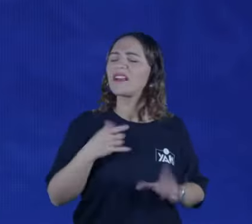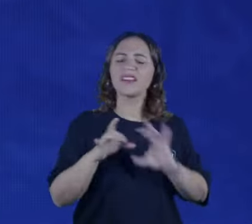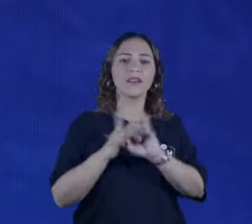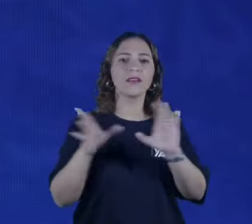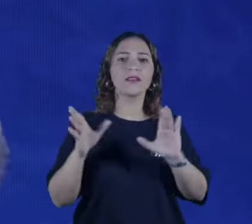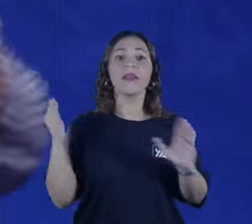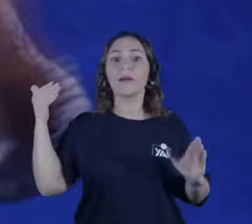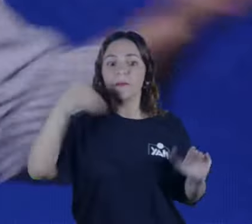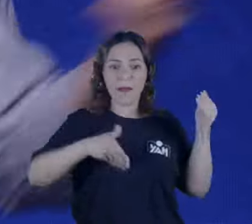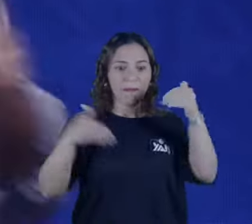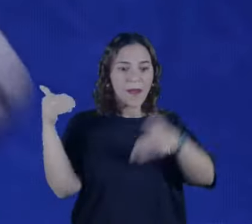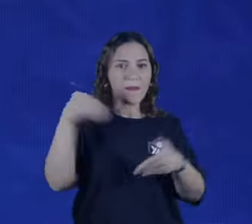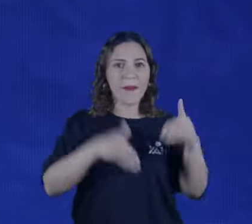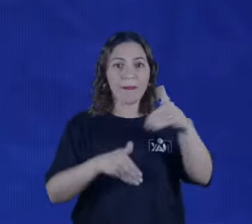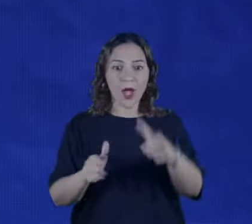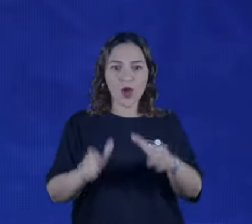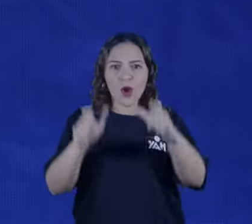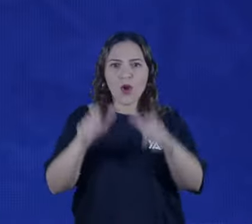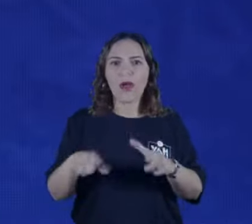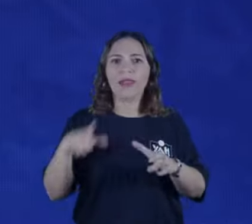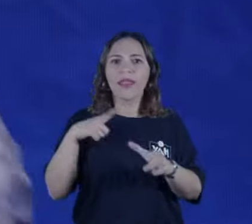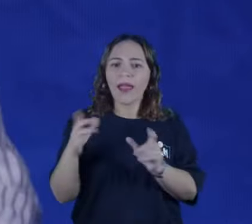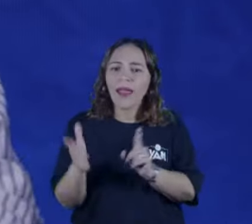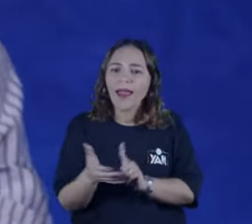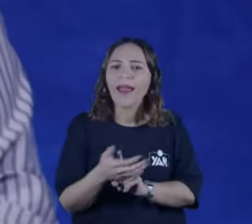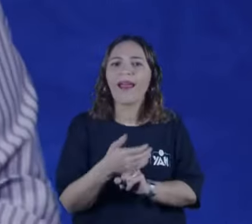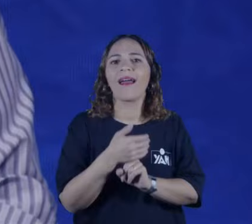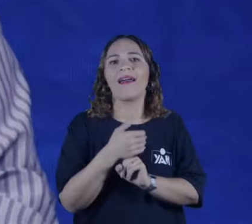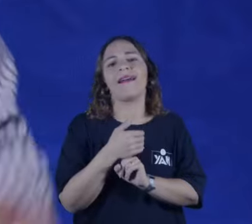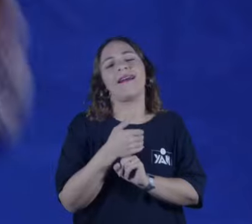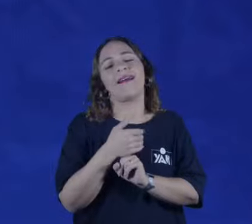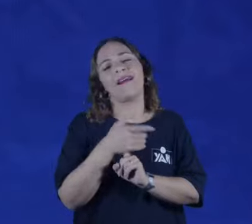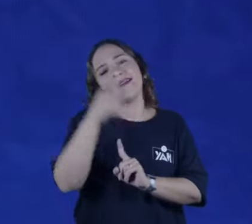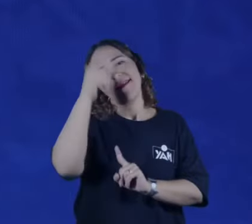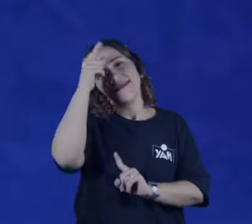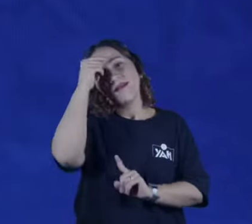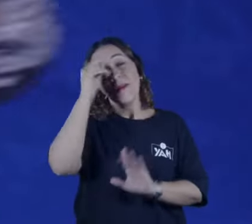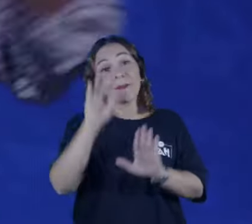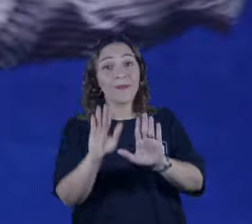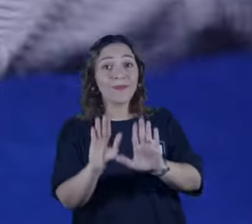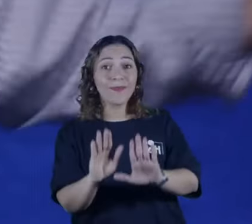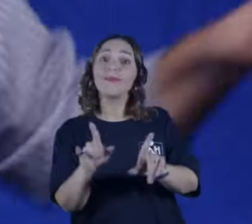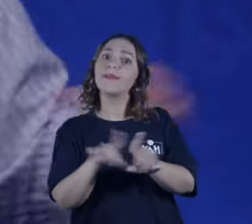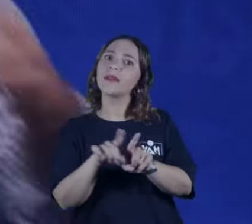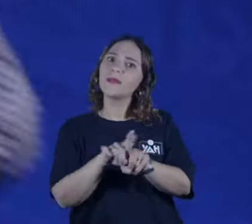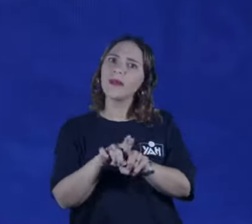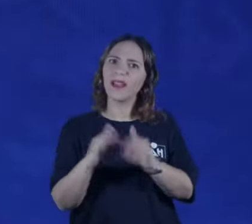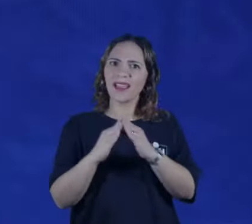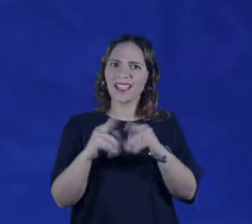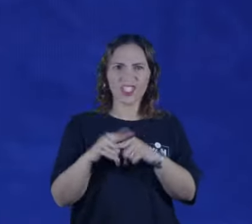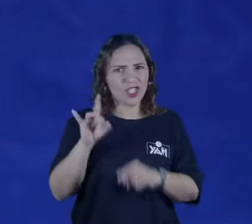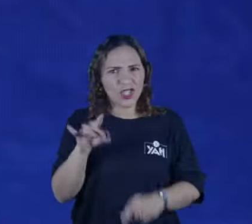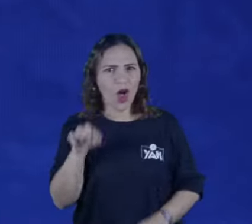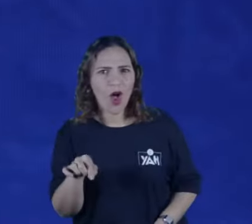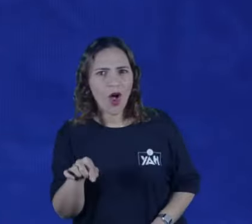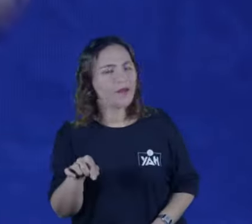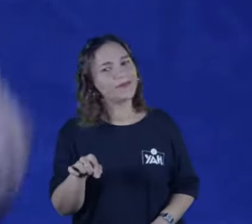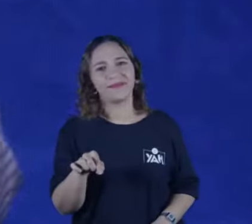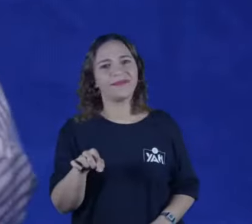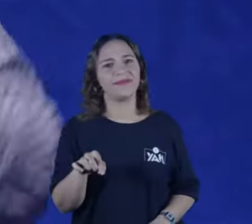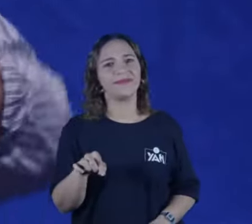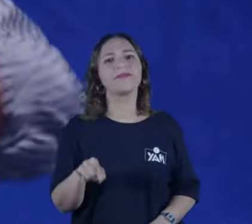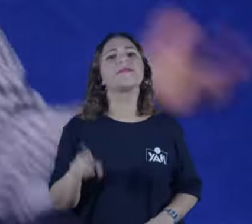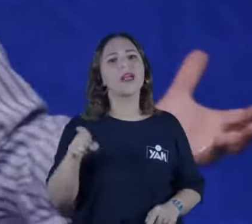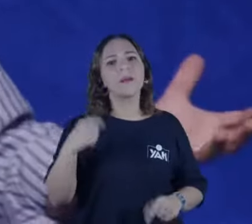venham para cá e tenham nesse lugar um refúgio. Mas ao mesmo tempo a igreja não é só um refúgio. Ela é